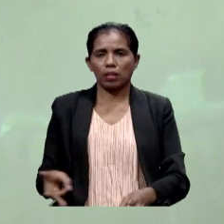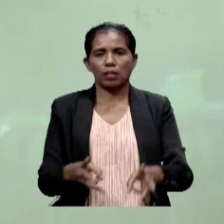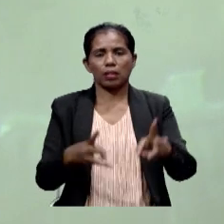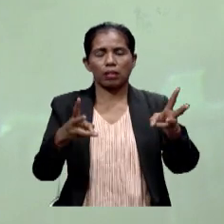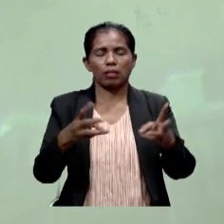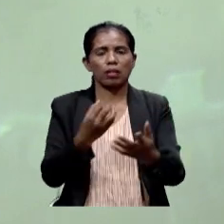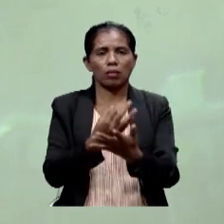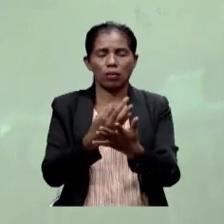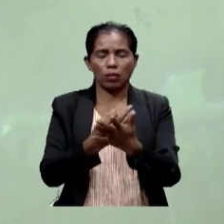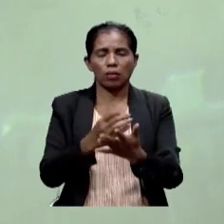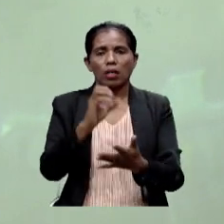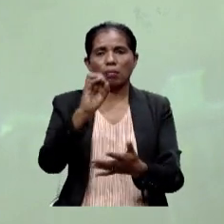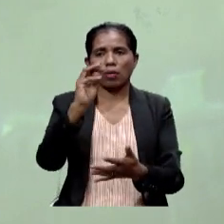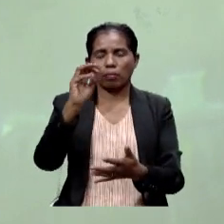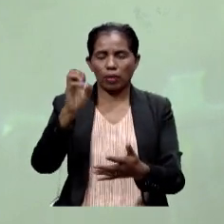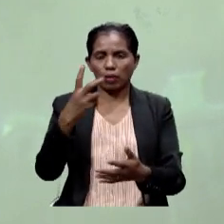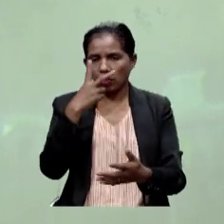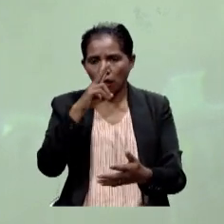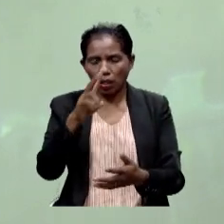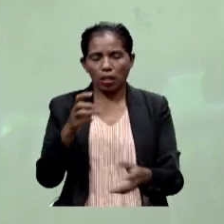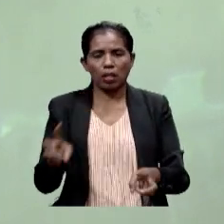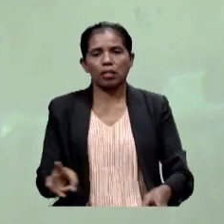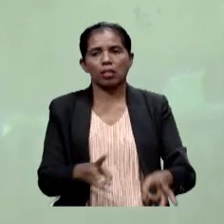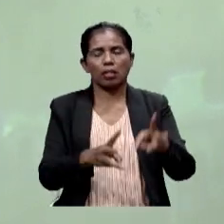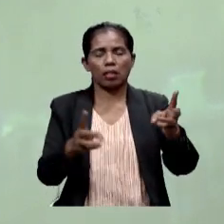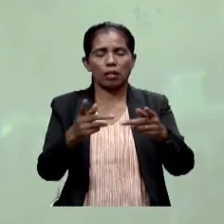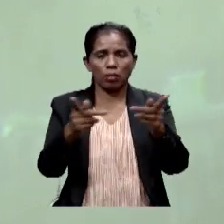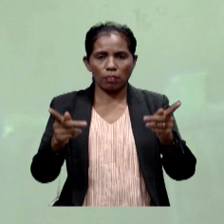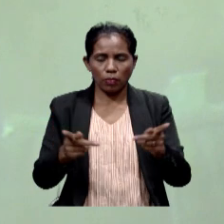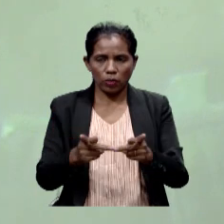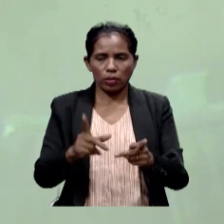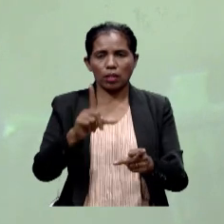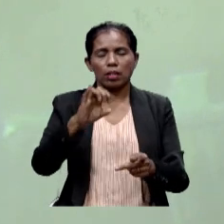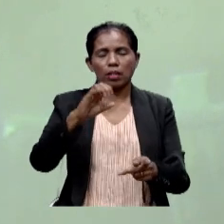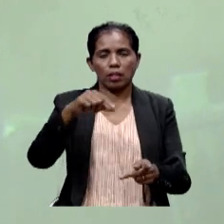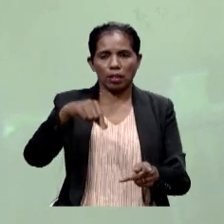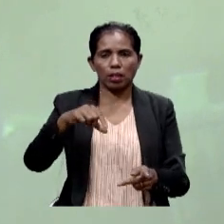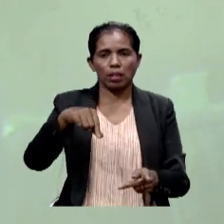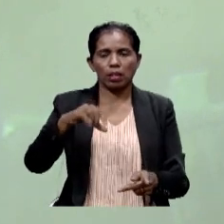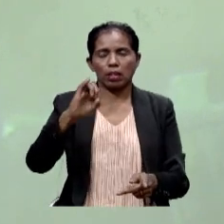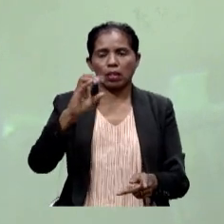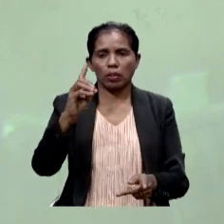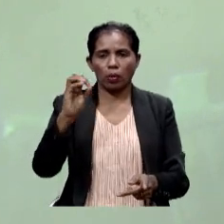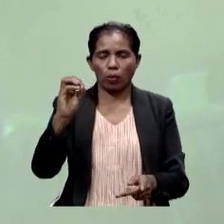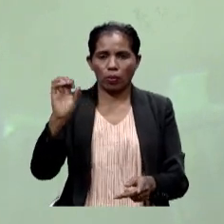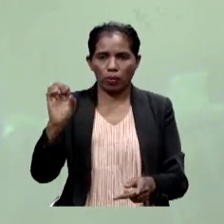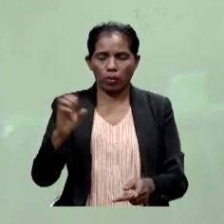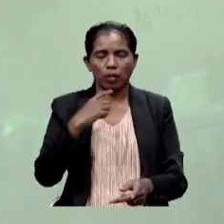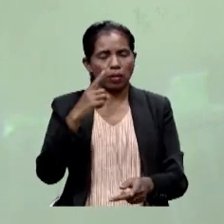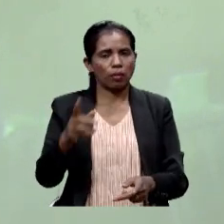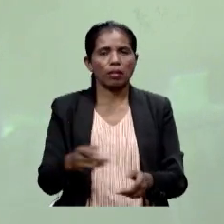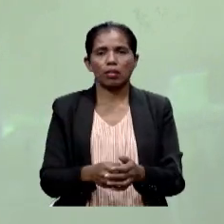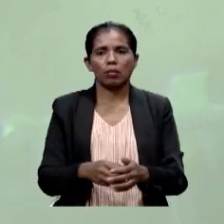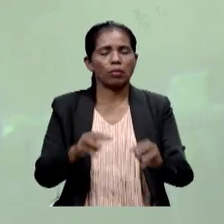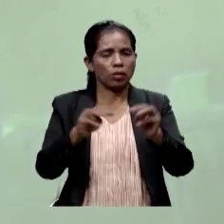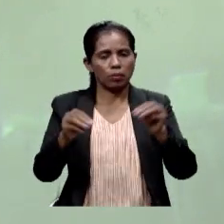fundo de infraestrutura, onde a estrada e a posto líquido é. Nós, e a município de selo, posto seremos estrada será liga,